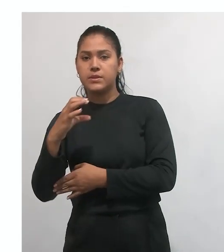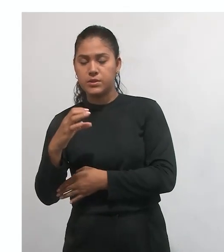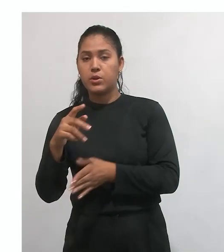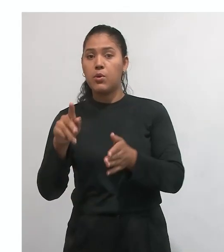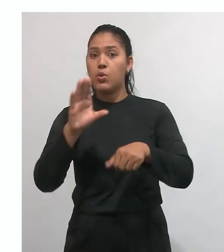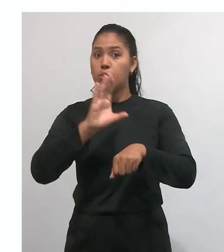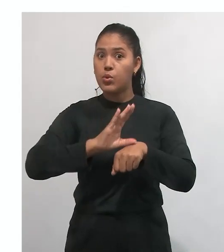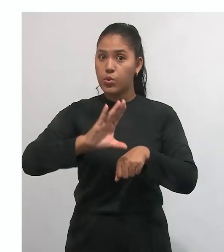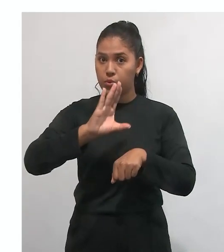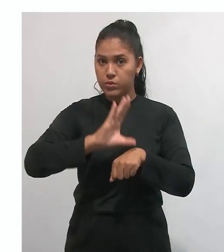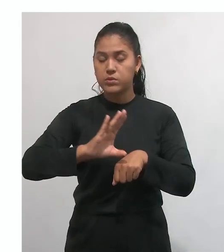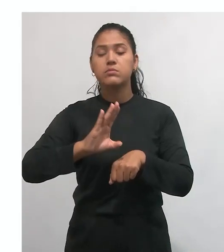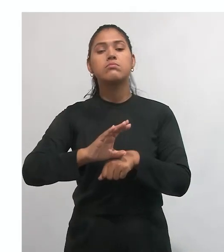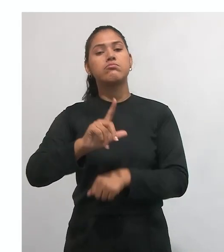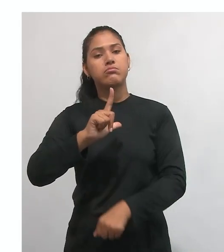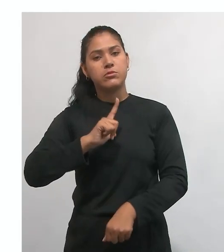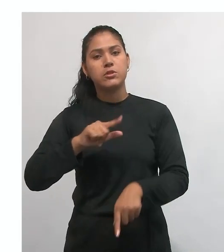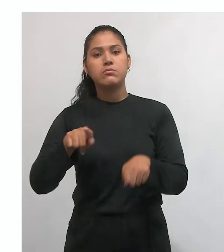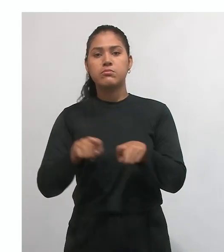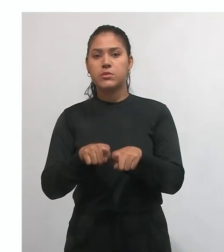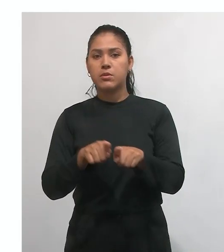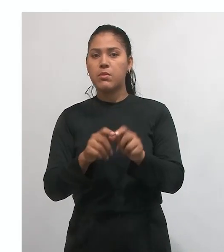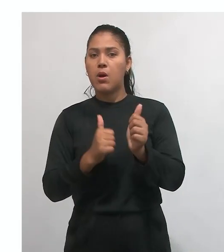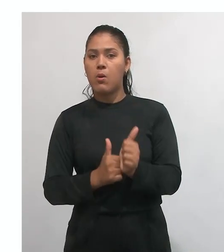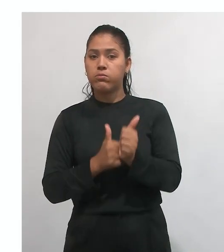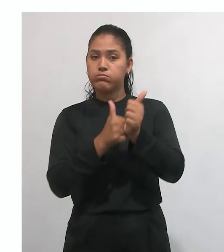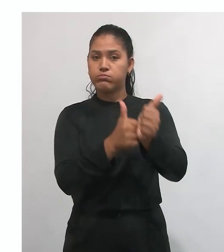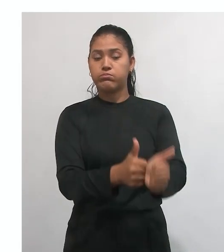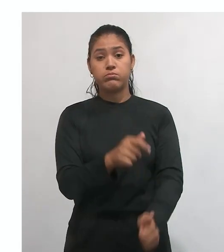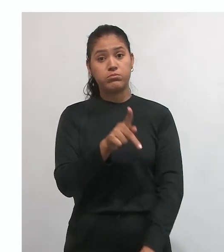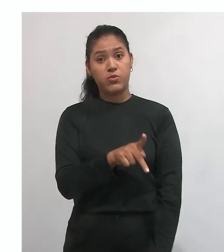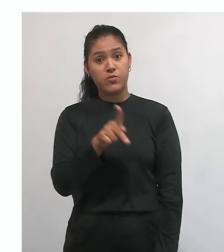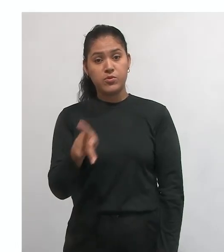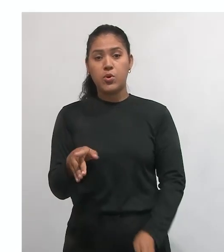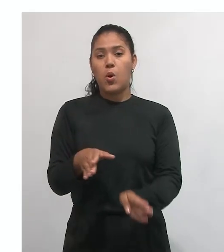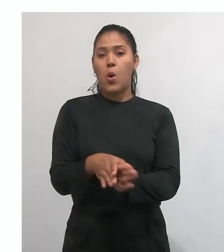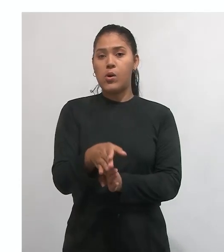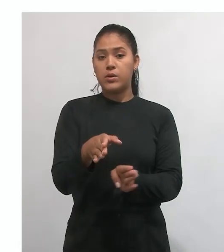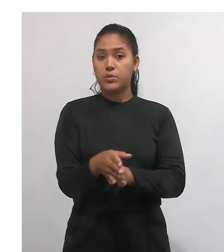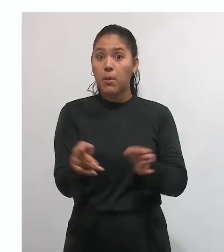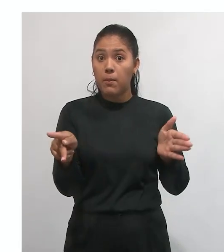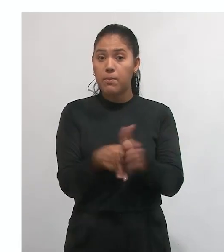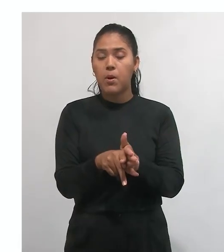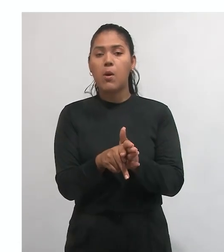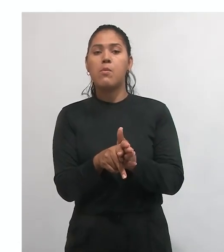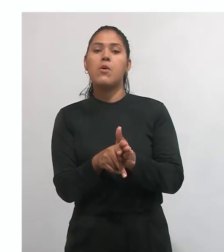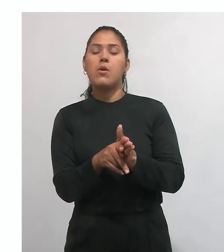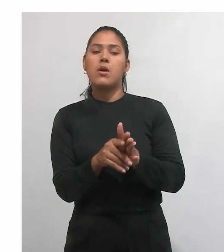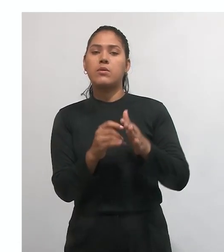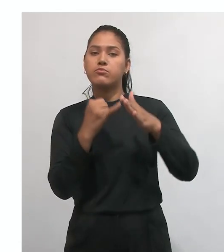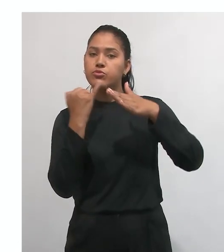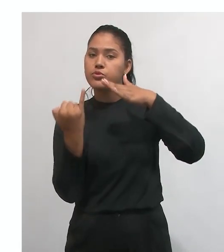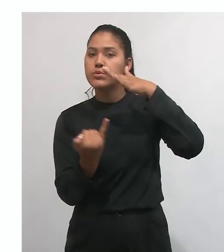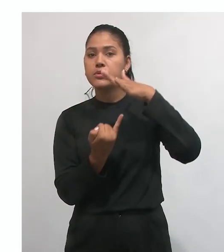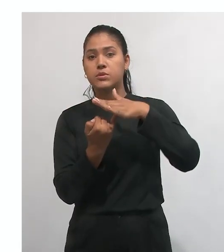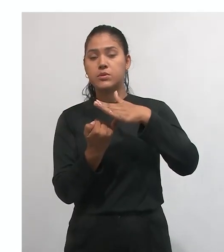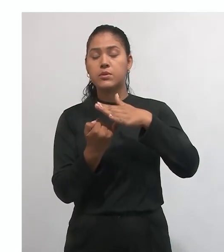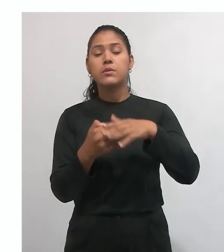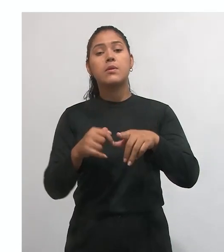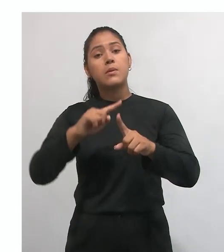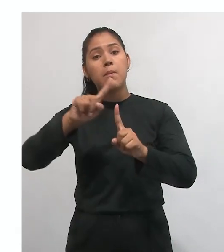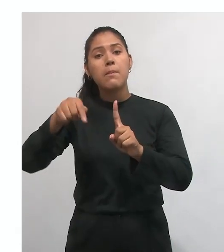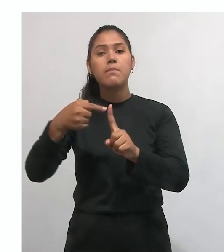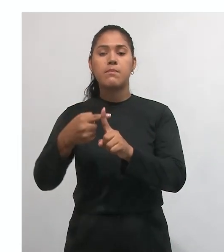educando estagiário frequenta, bem como terá acompanhamento efetivo de um professor orientador da instituição de ensino e por